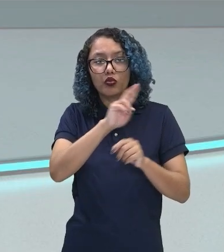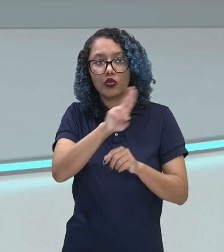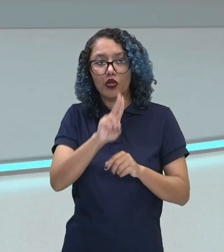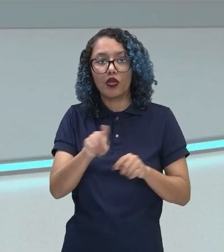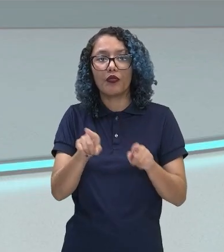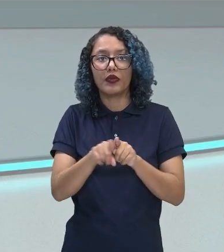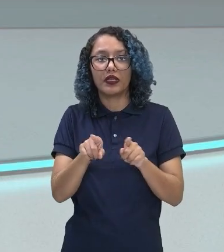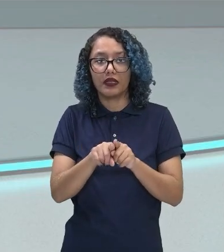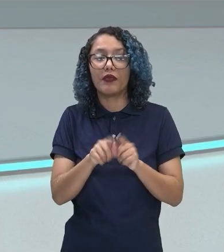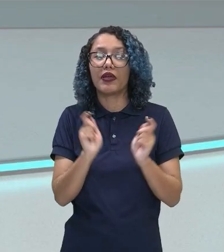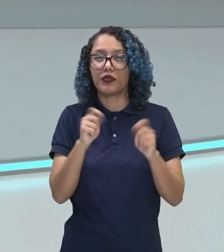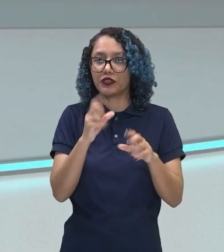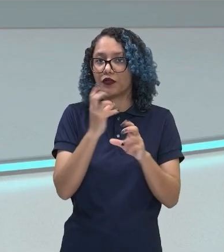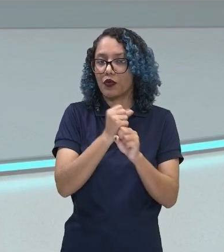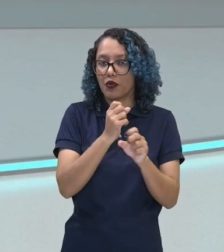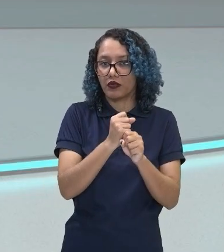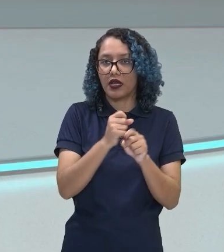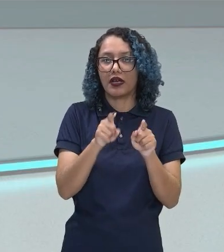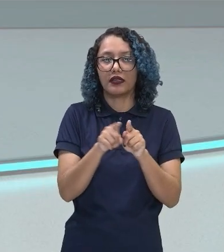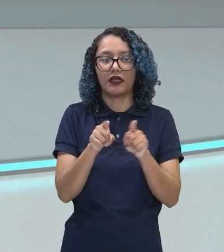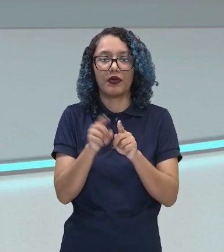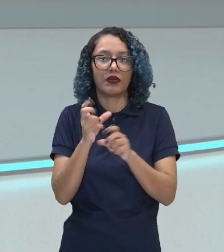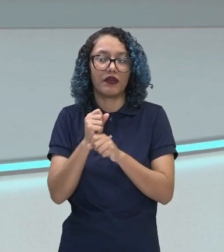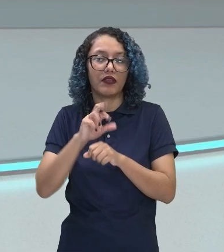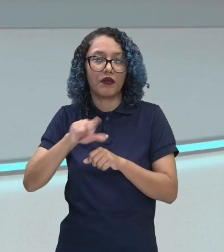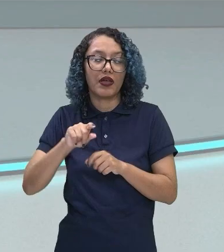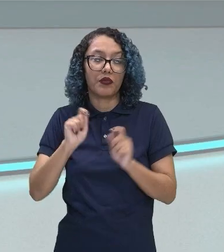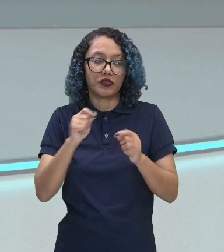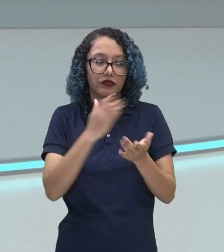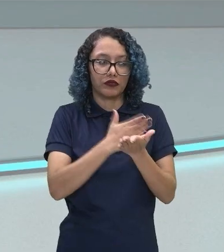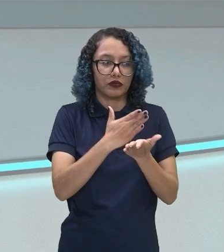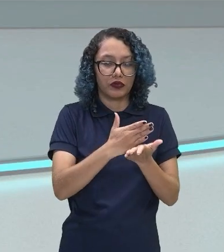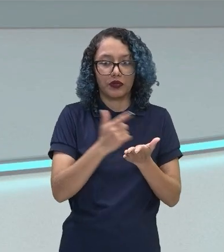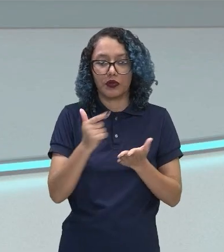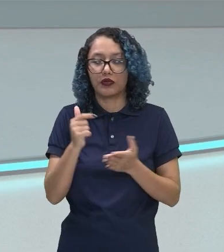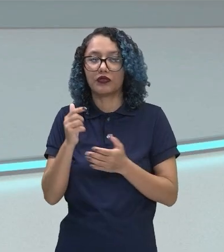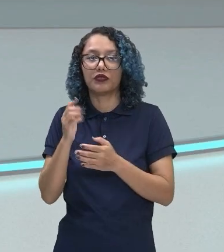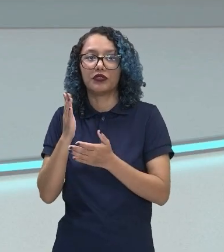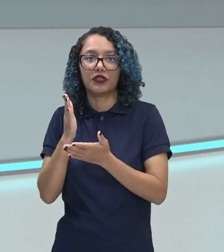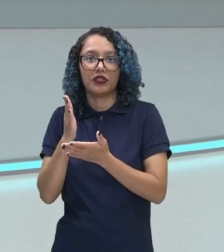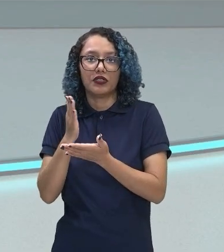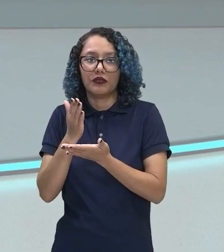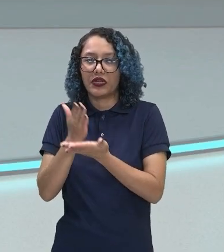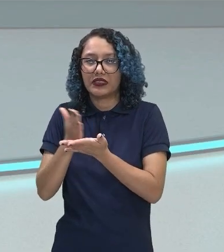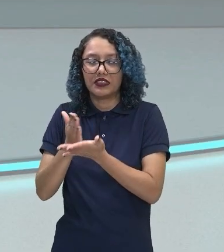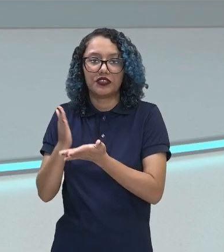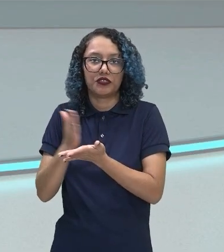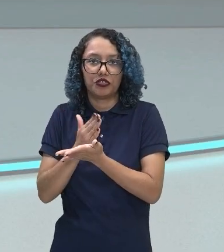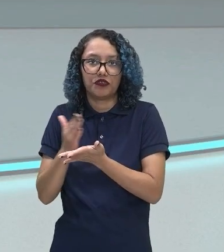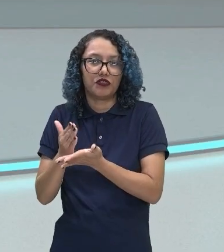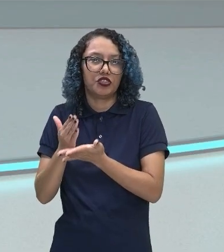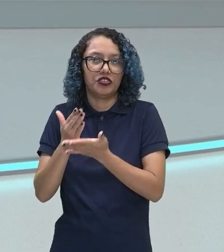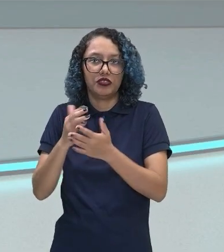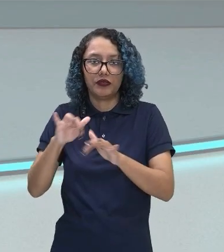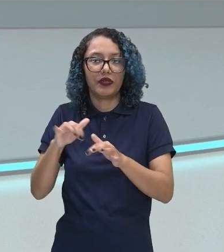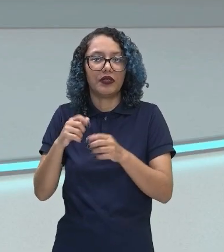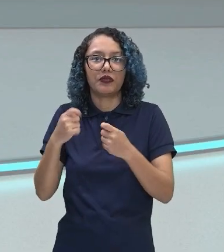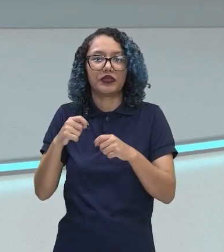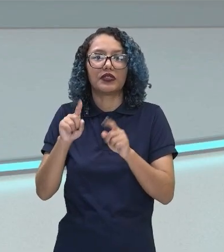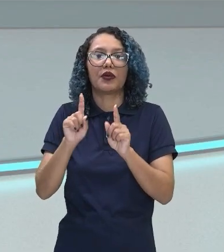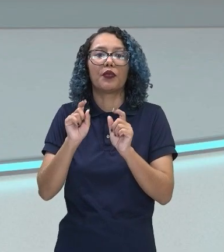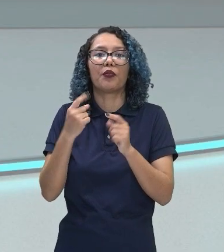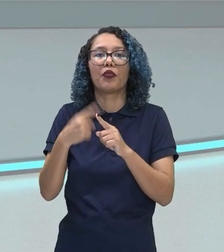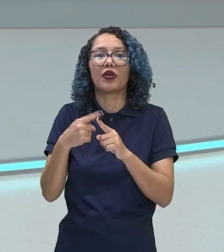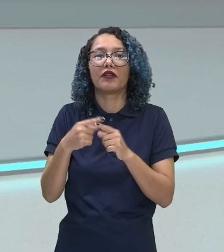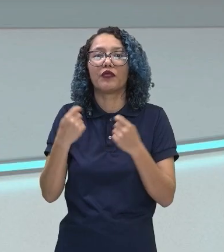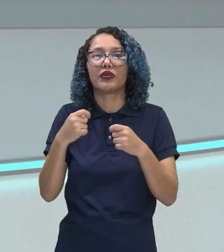em unidades, e os incontáveis, que eu não consigo dividir. Água, por exemplo, eu não consigo dividir, porque eu vou precisar de um outro elemento, de